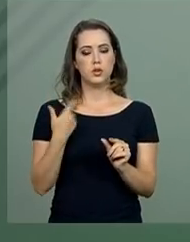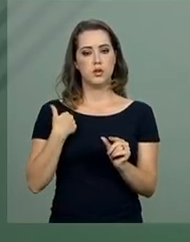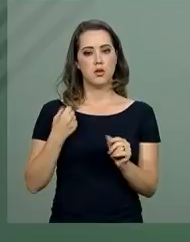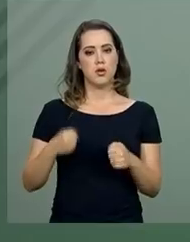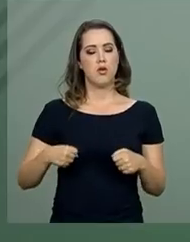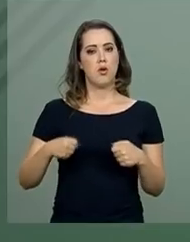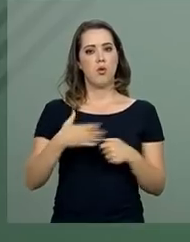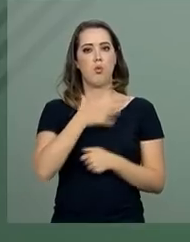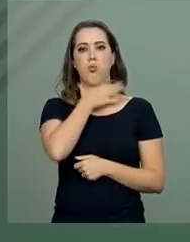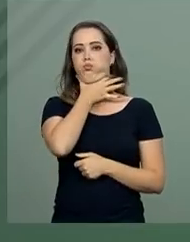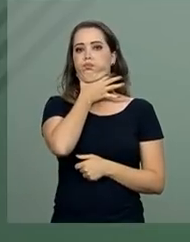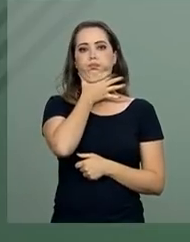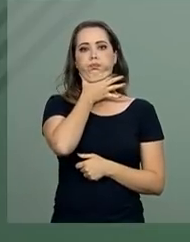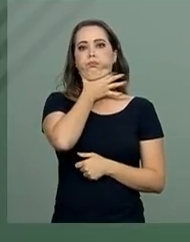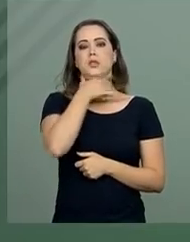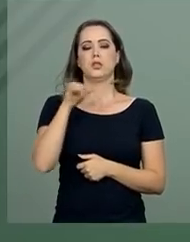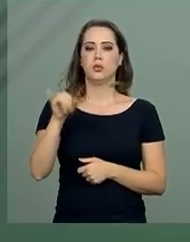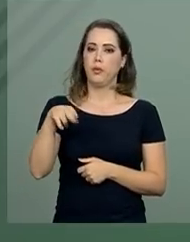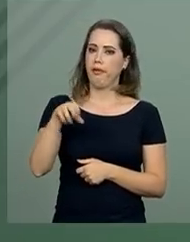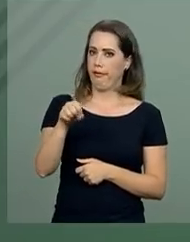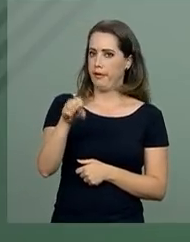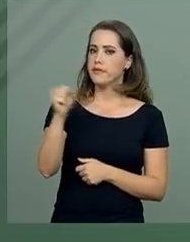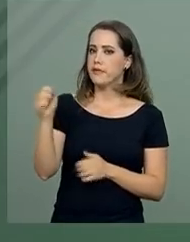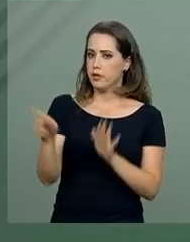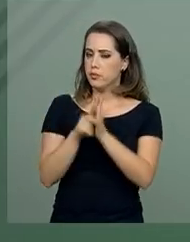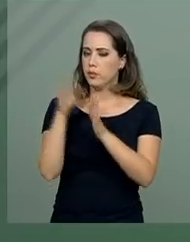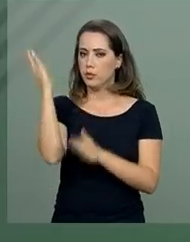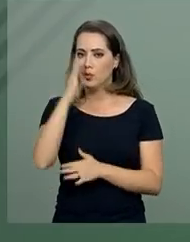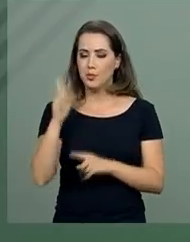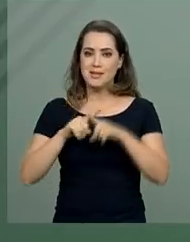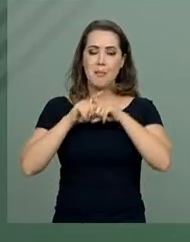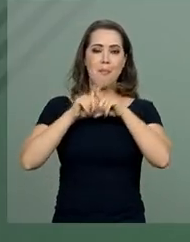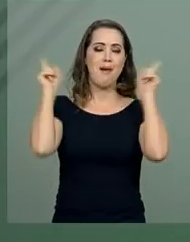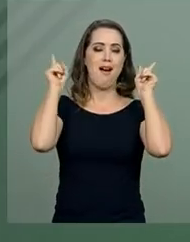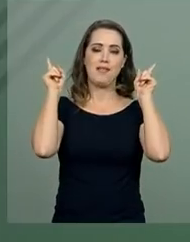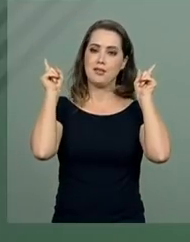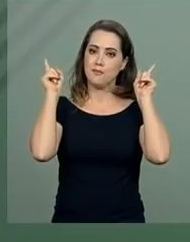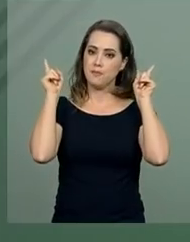brasileira o orçamento brasileiro só que